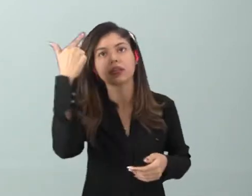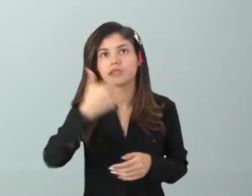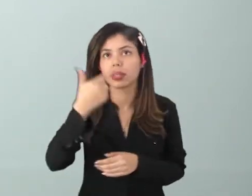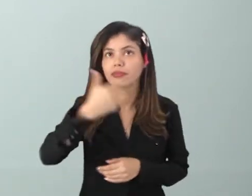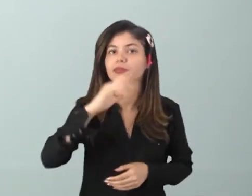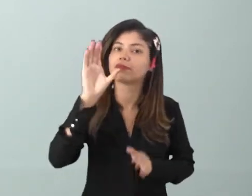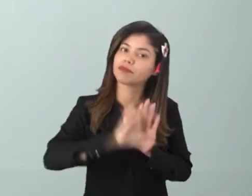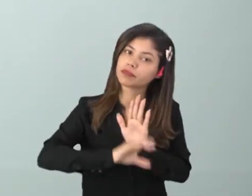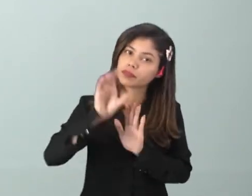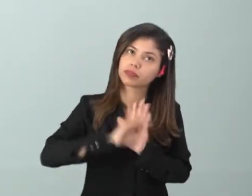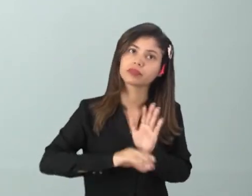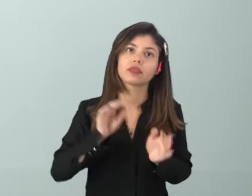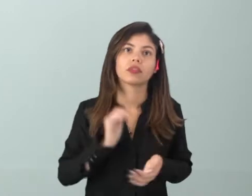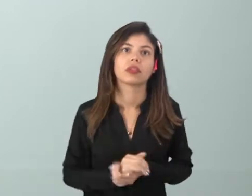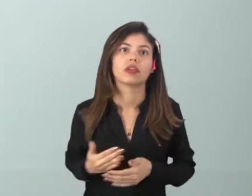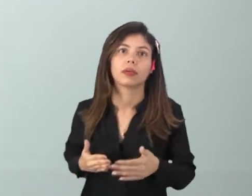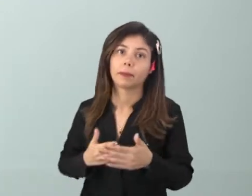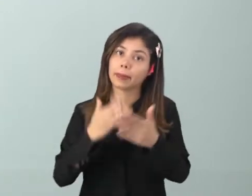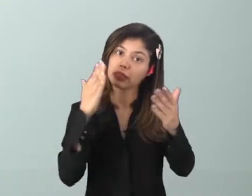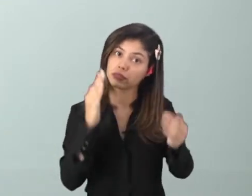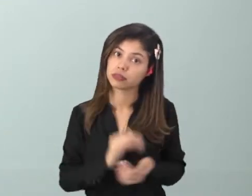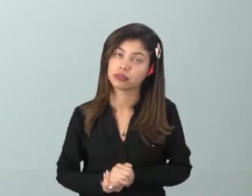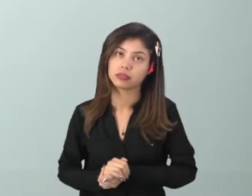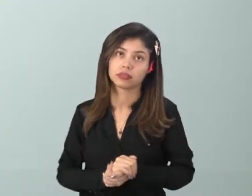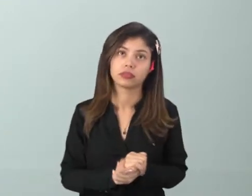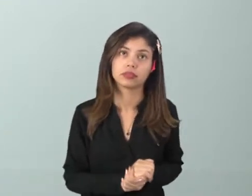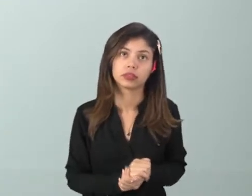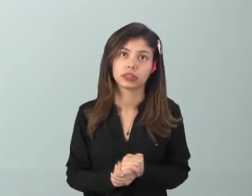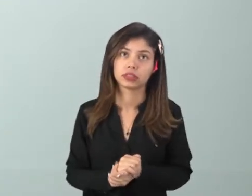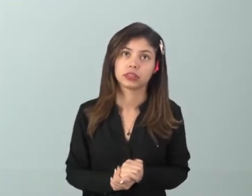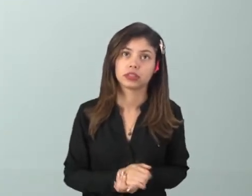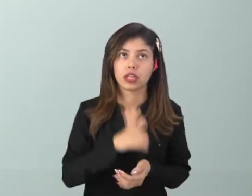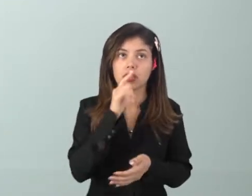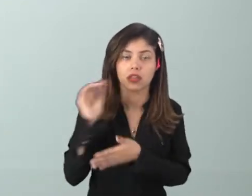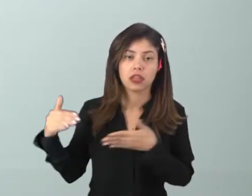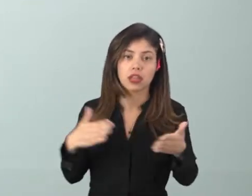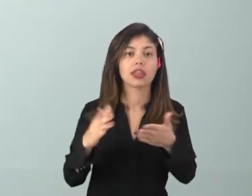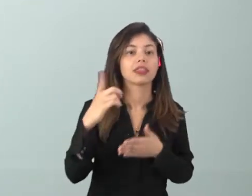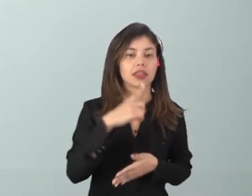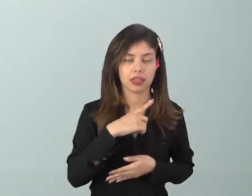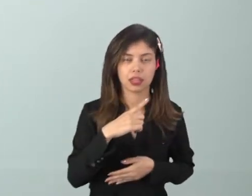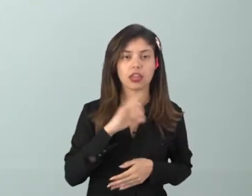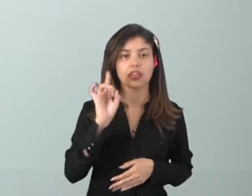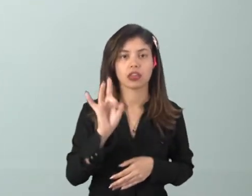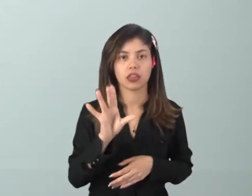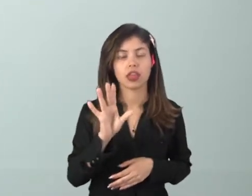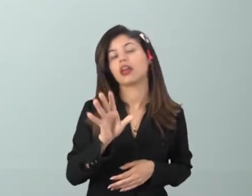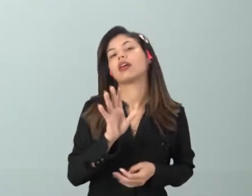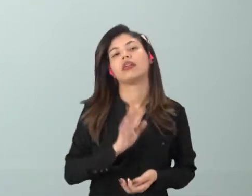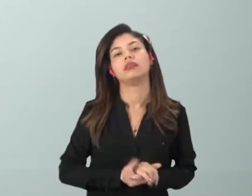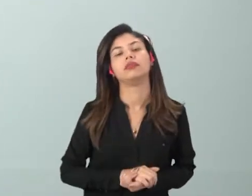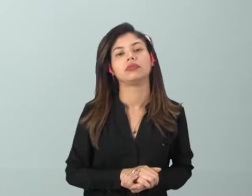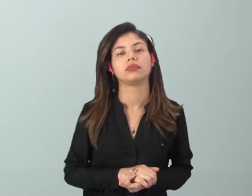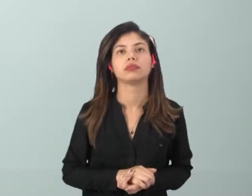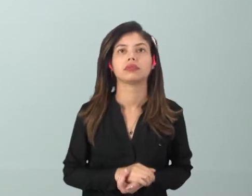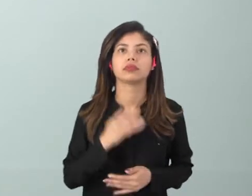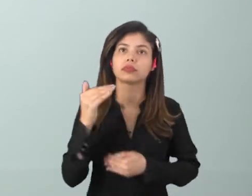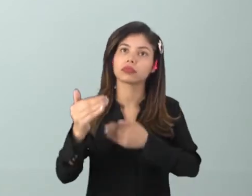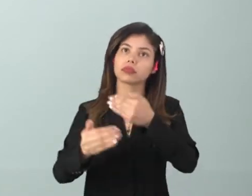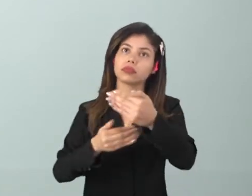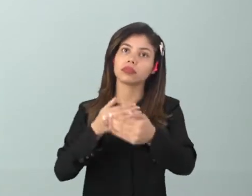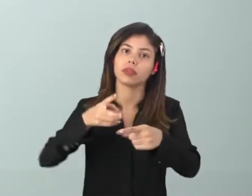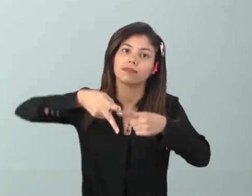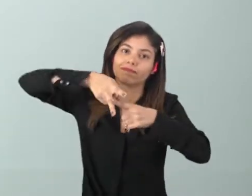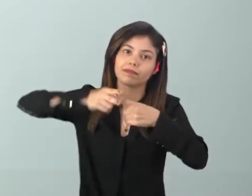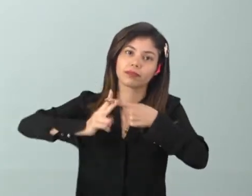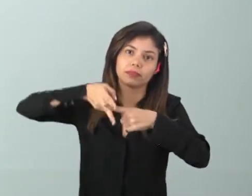segundo conceito, tá? Os impactos ambientais das hidrelétricas existem, tá? E eles ocorrem somente durante